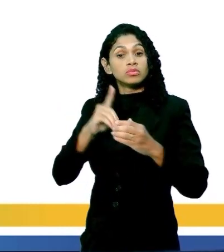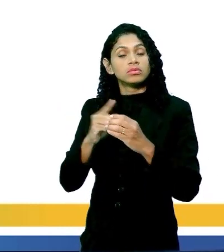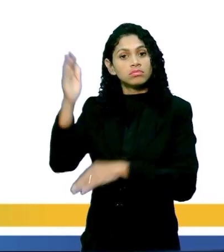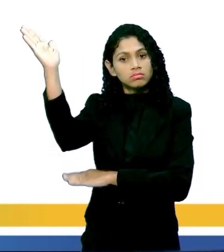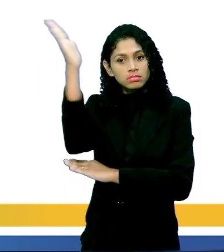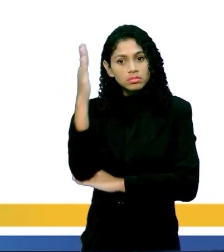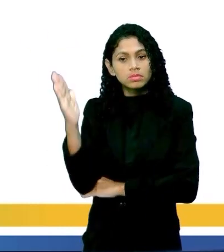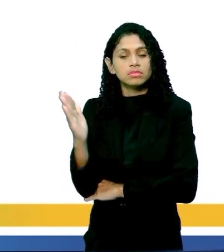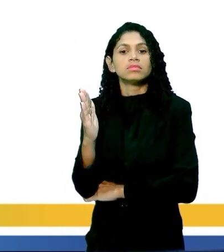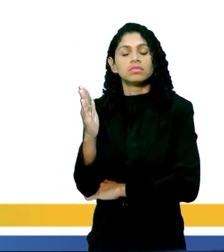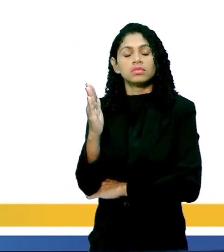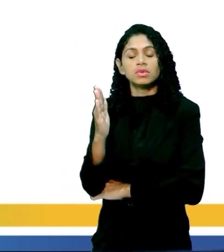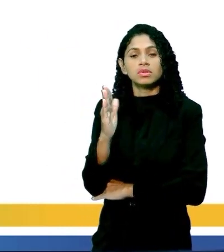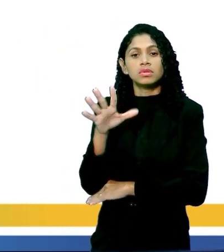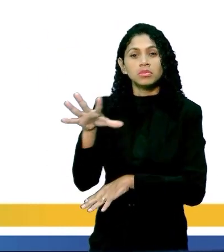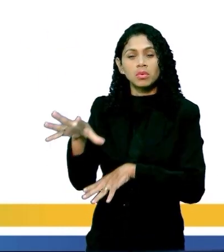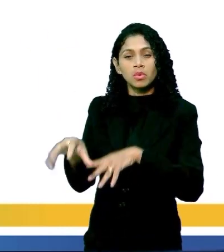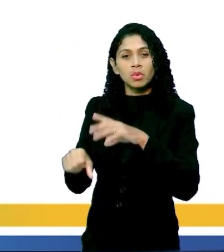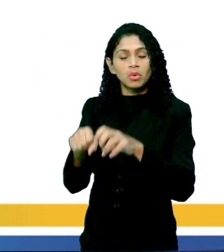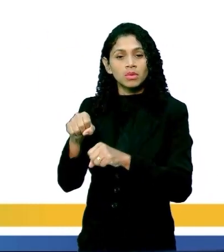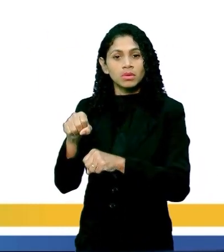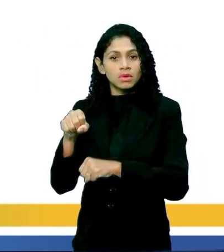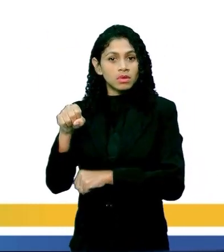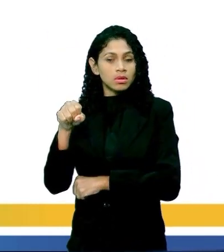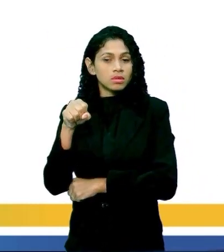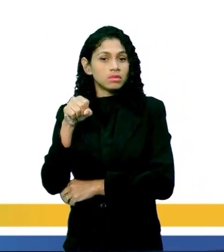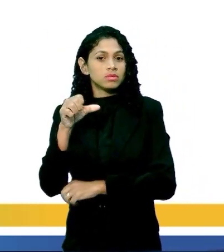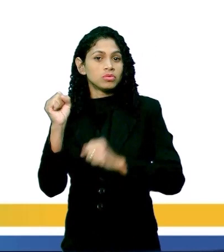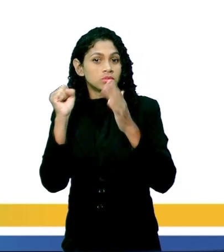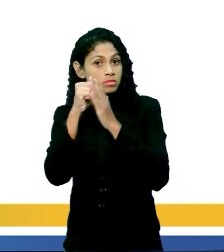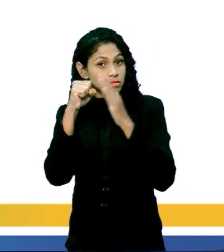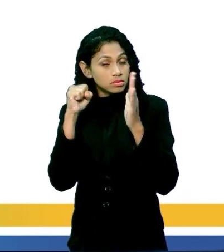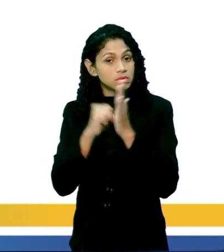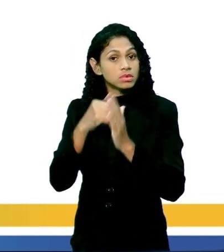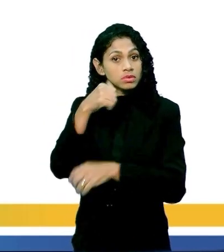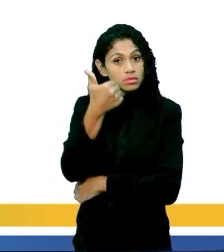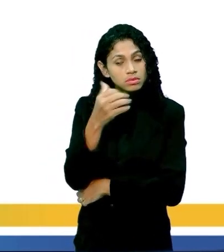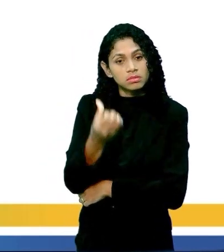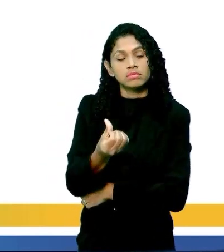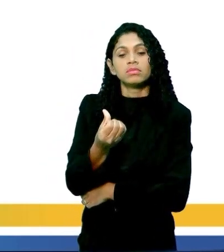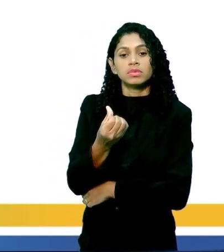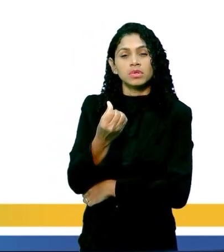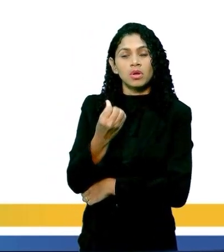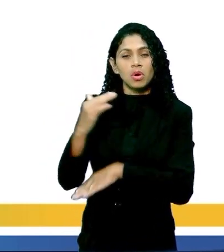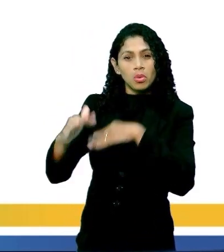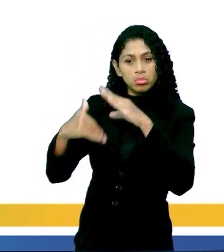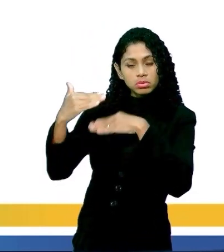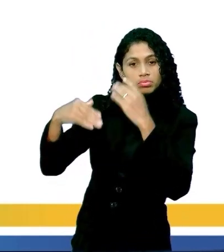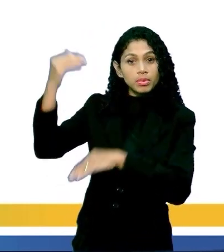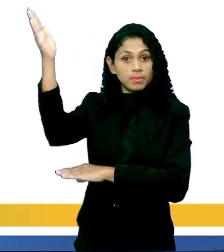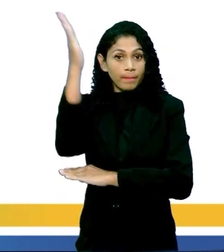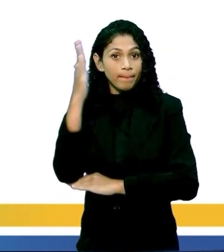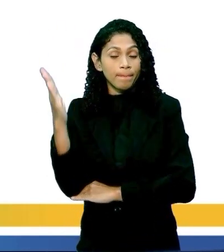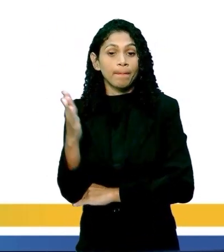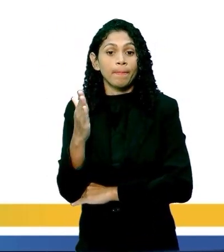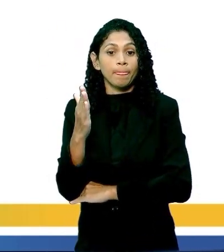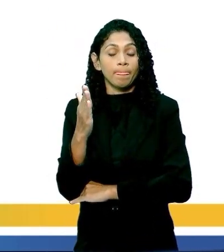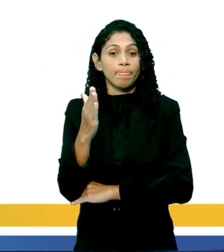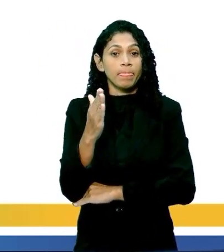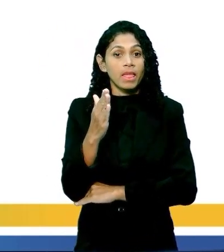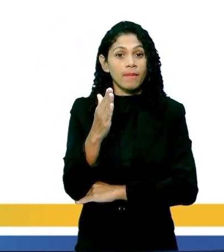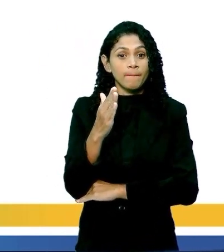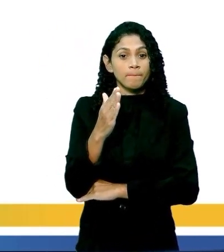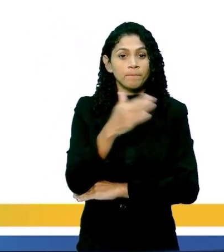no século XVI. A região que durante séculos foi a grande produtora de cana-de-açúcar no Brasil é a zona